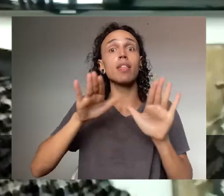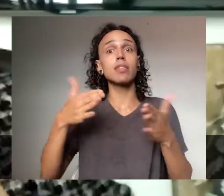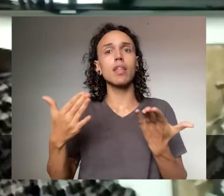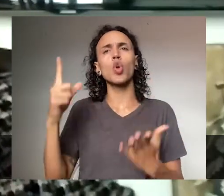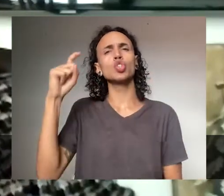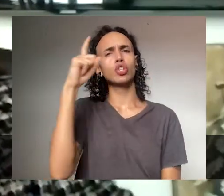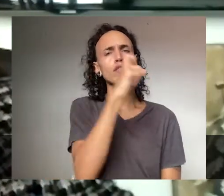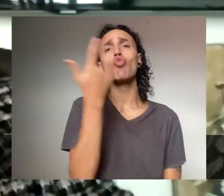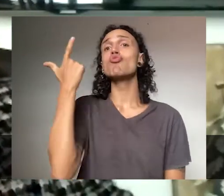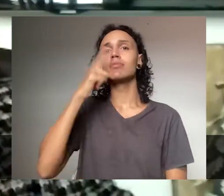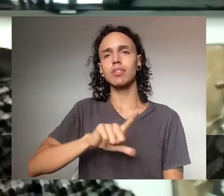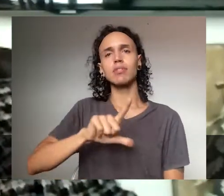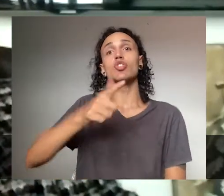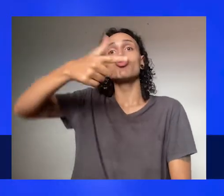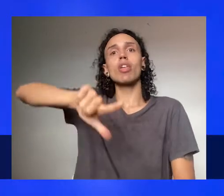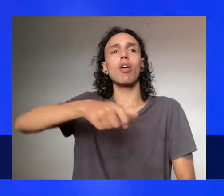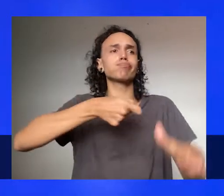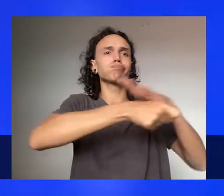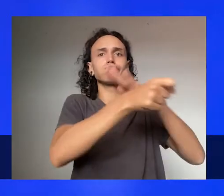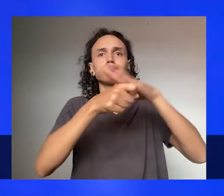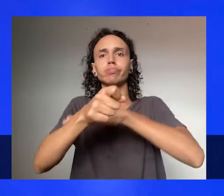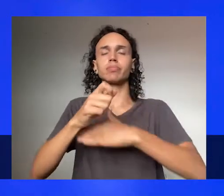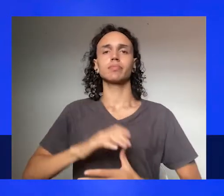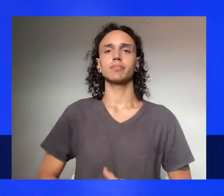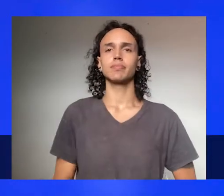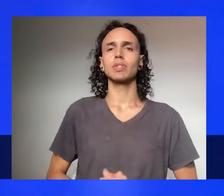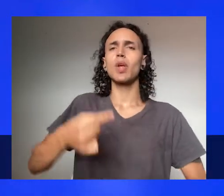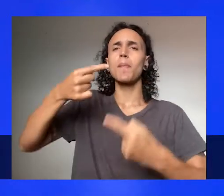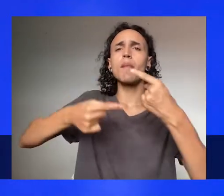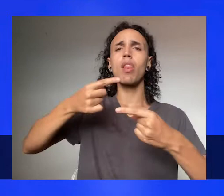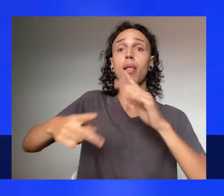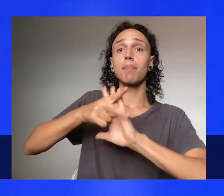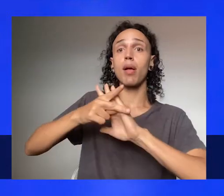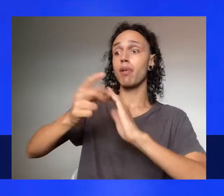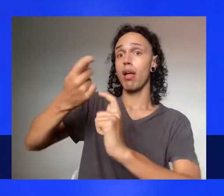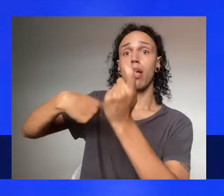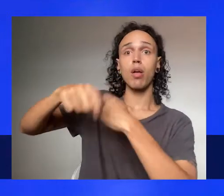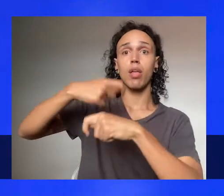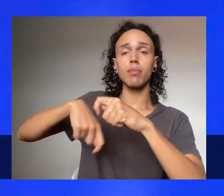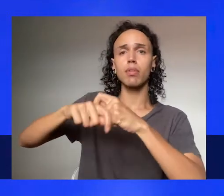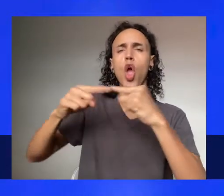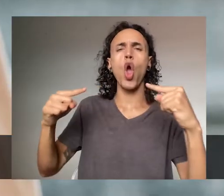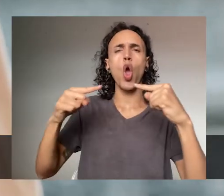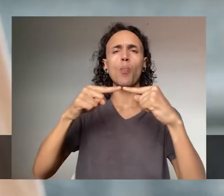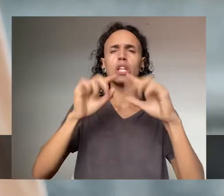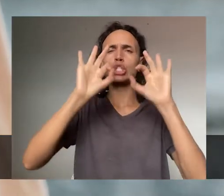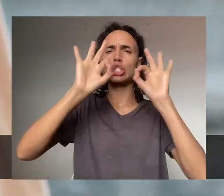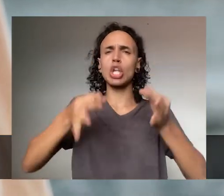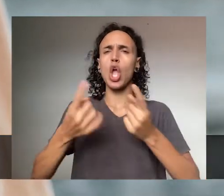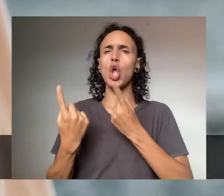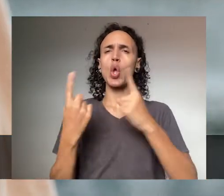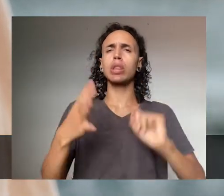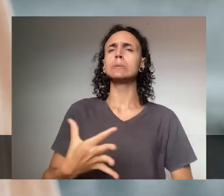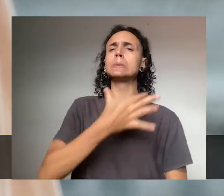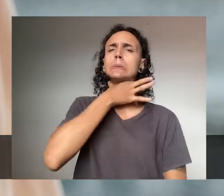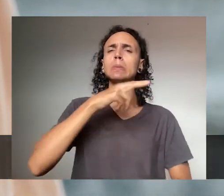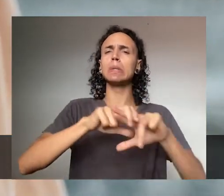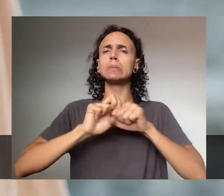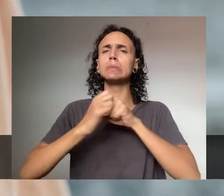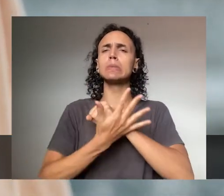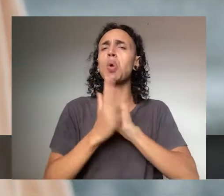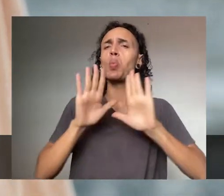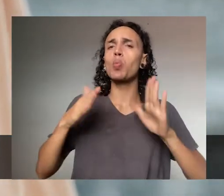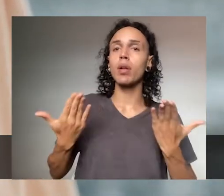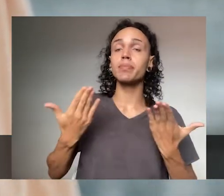dificuldade de se colocar no mercado de trabalho. Quais são as políticas econômicas mais apropriadas para enfrentar a crise da